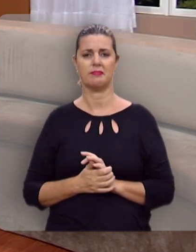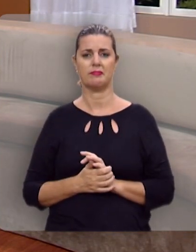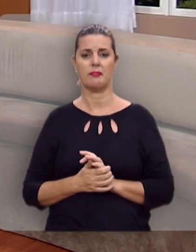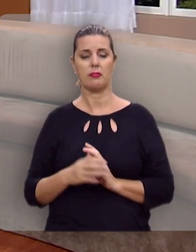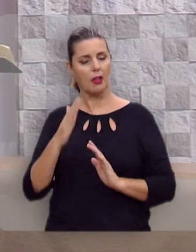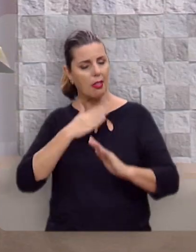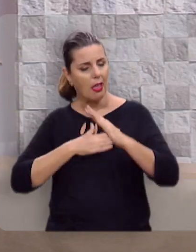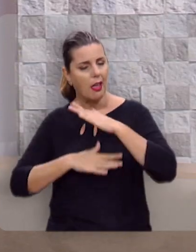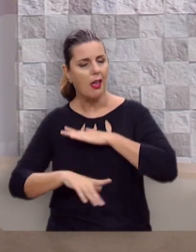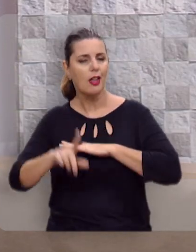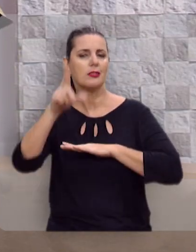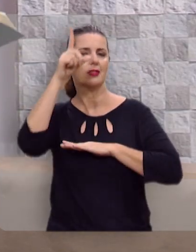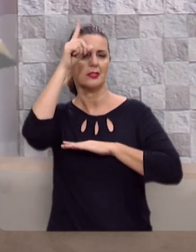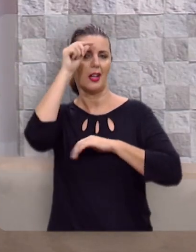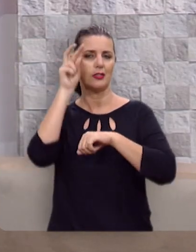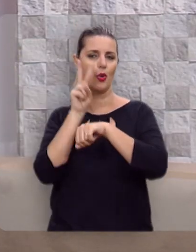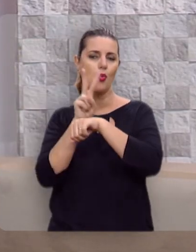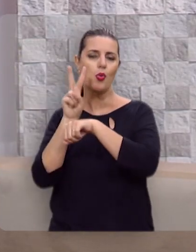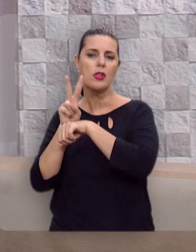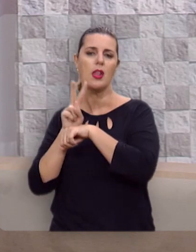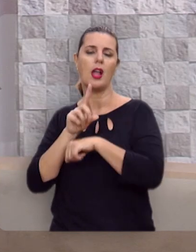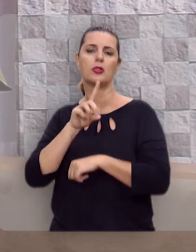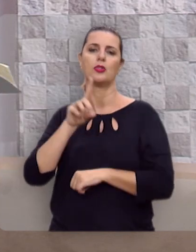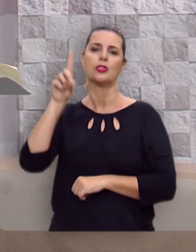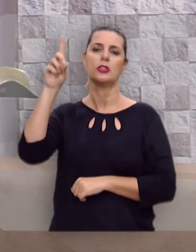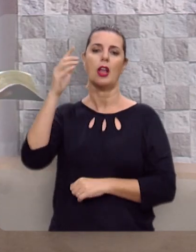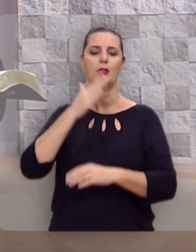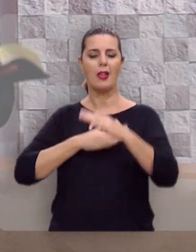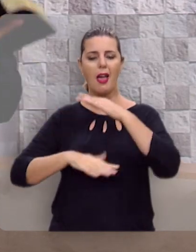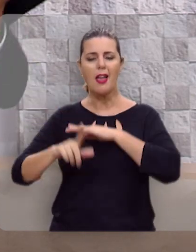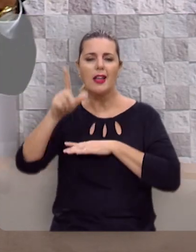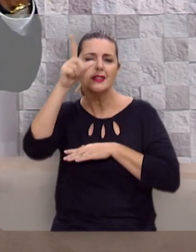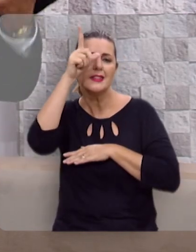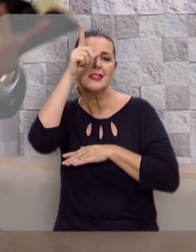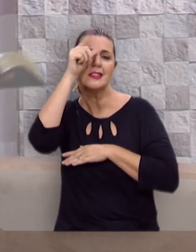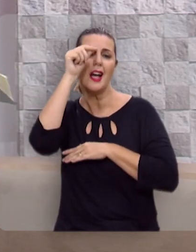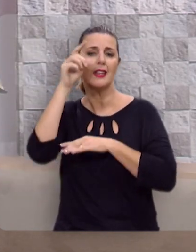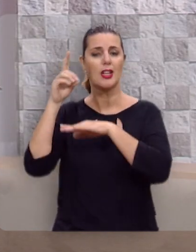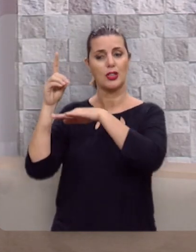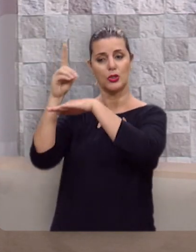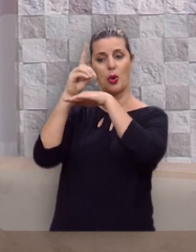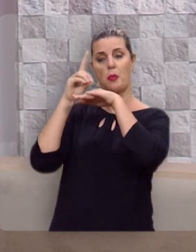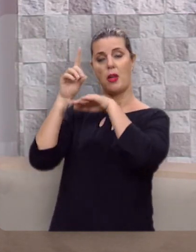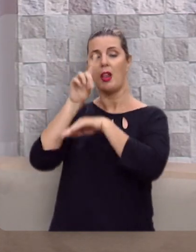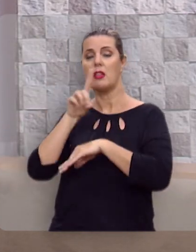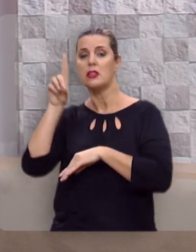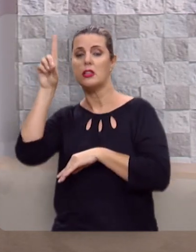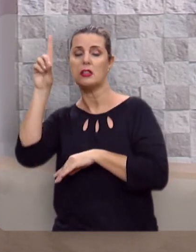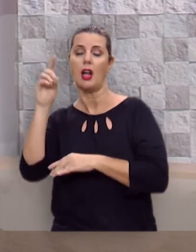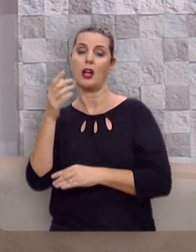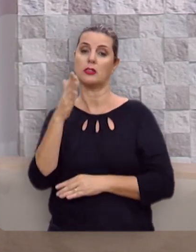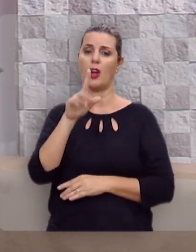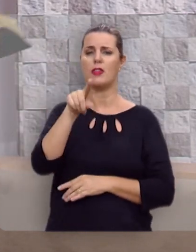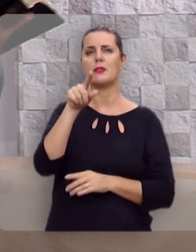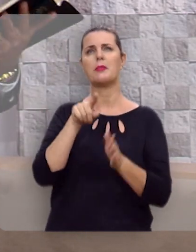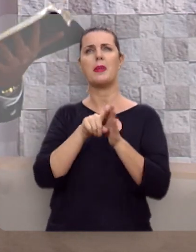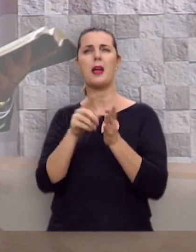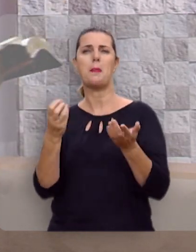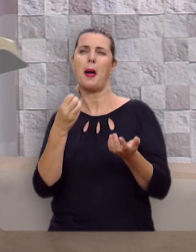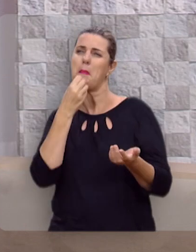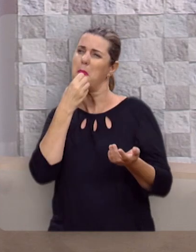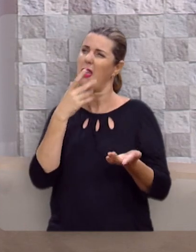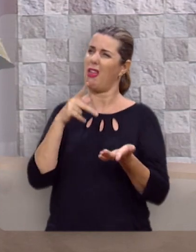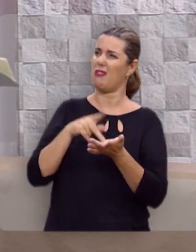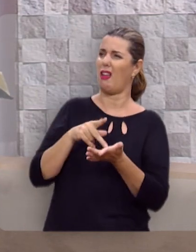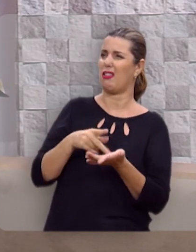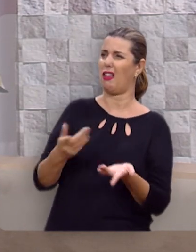você. Descanse nesse cuidado divino, descanse nessa soberania divina. Talvez você pergunte,